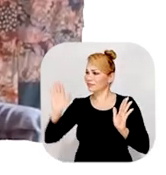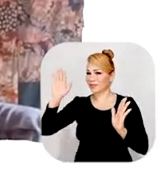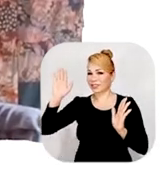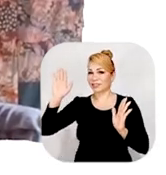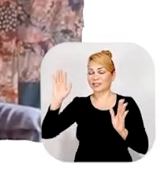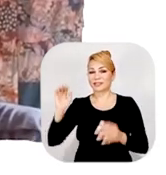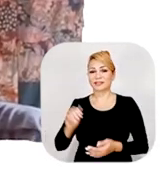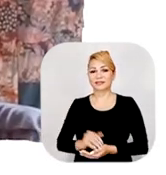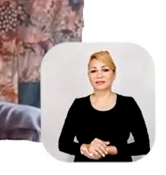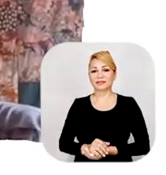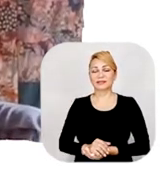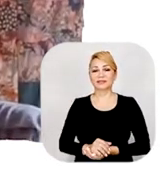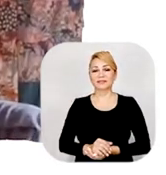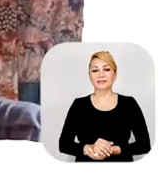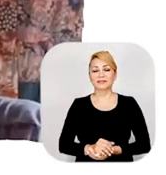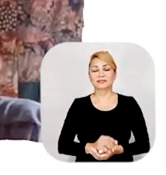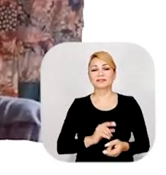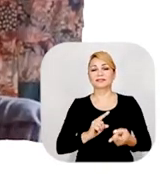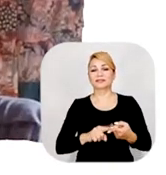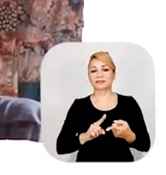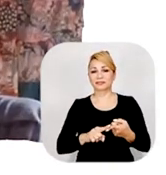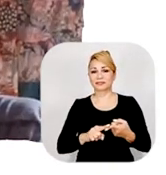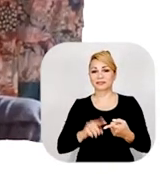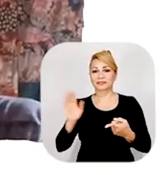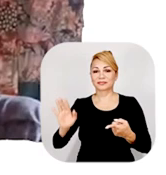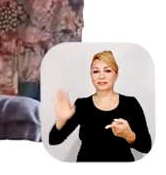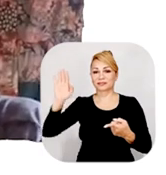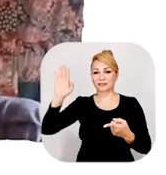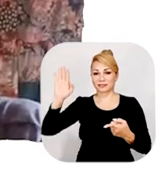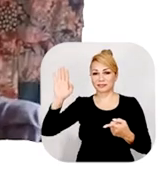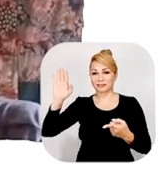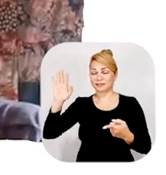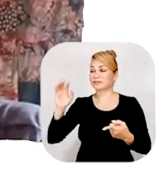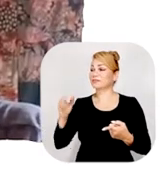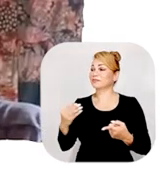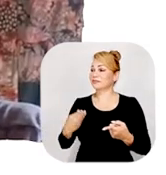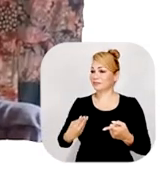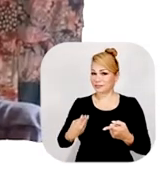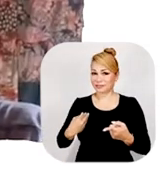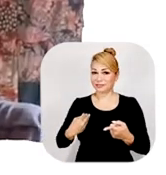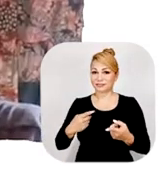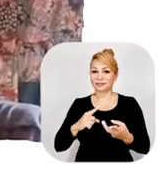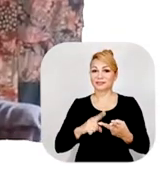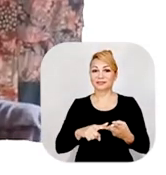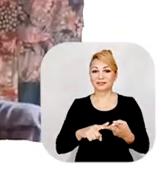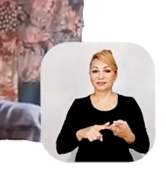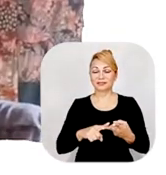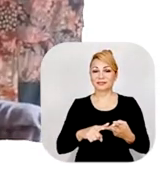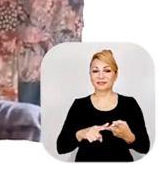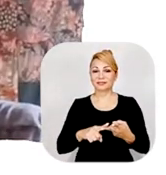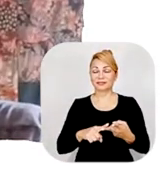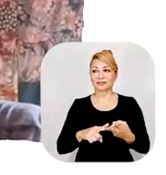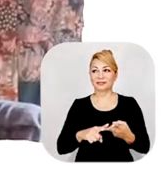Presente. Porité Aricapu. Presente. Chapé